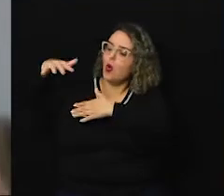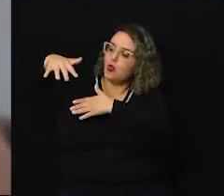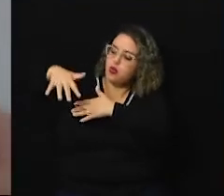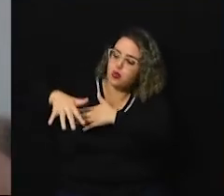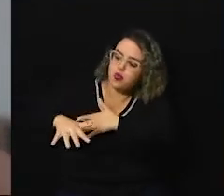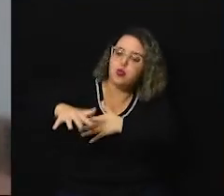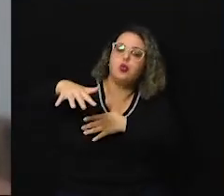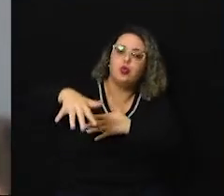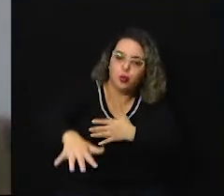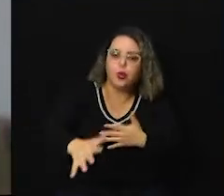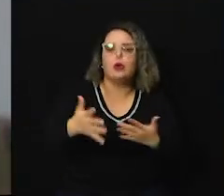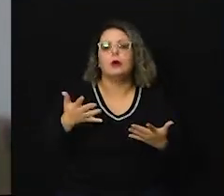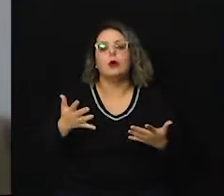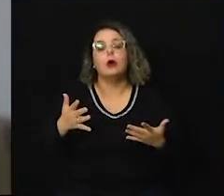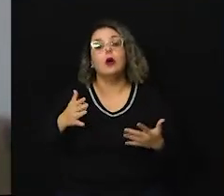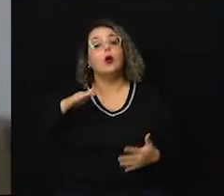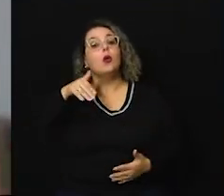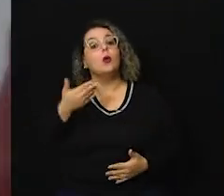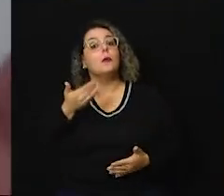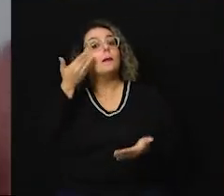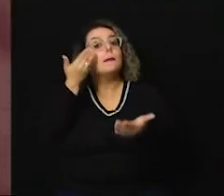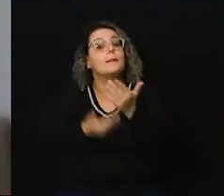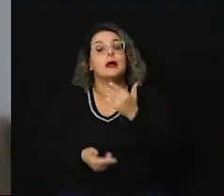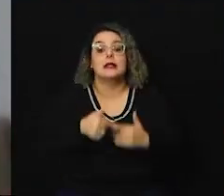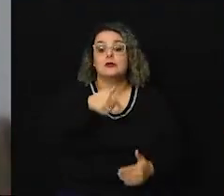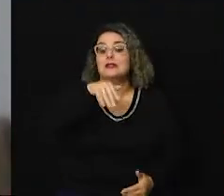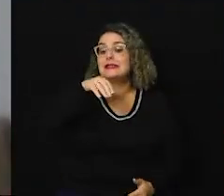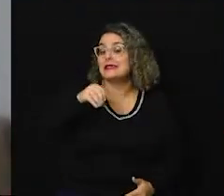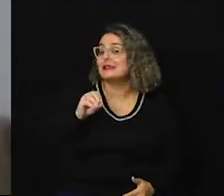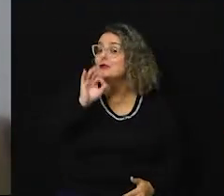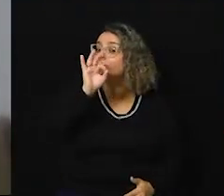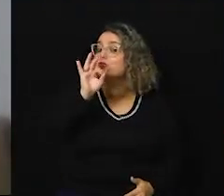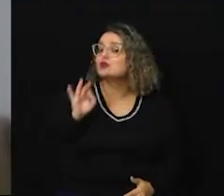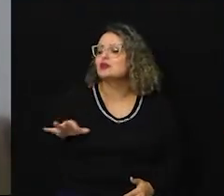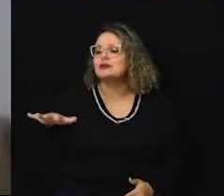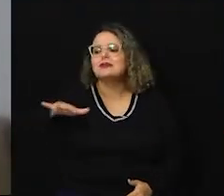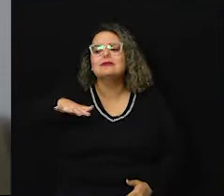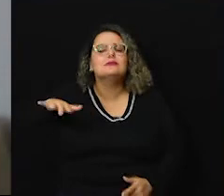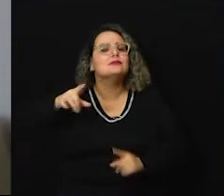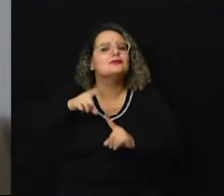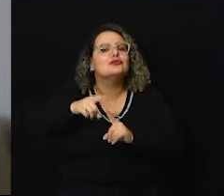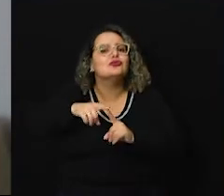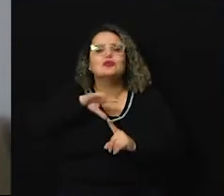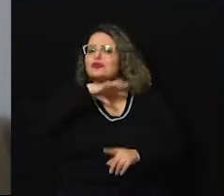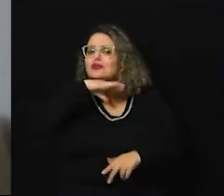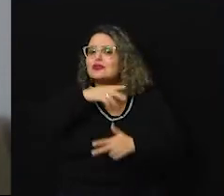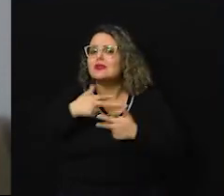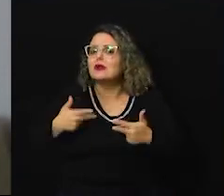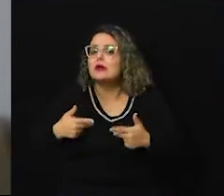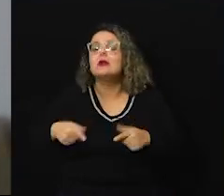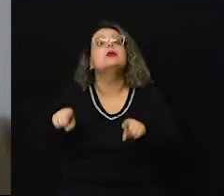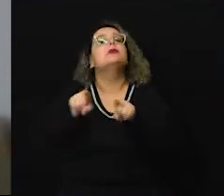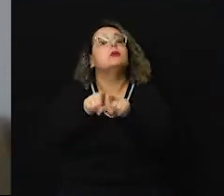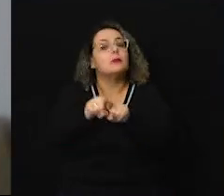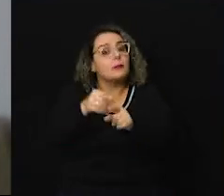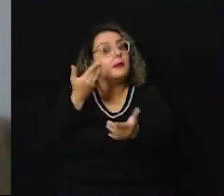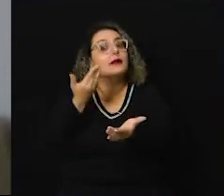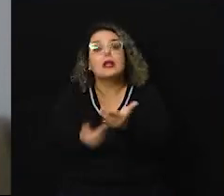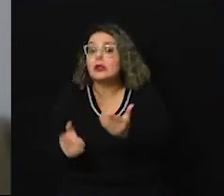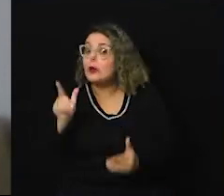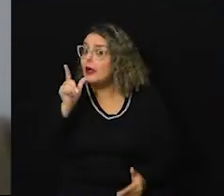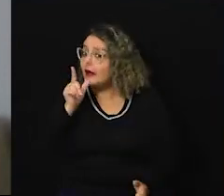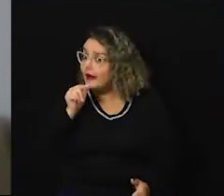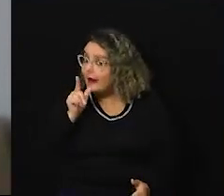corredeiras onde a gente tá perdendo mais de setenta por cento da área Dessa espécie e ficam a gente também tá perdendo o recurso